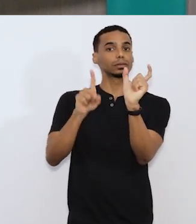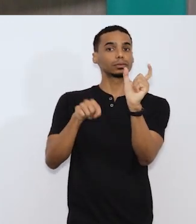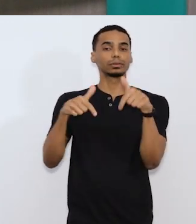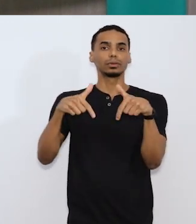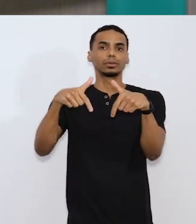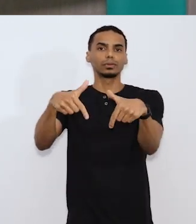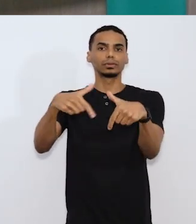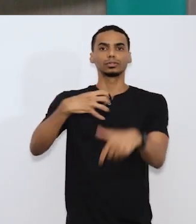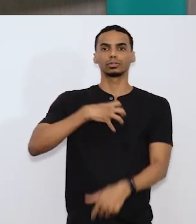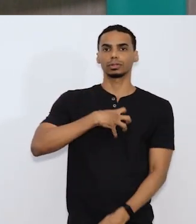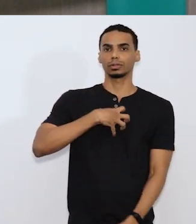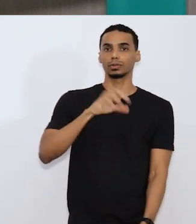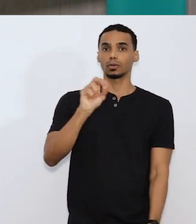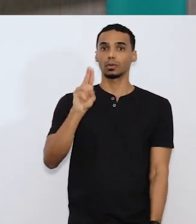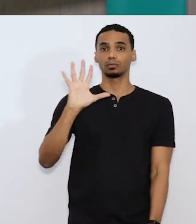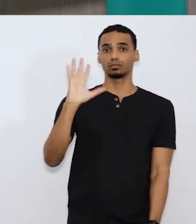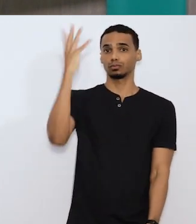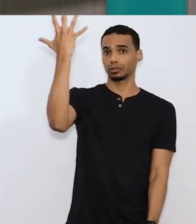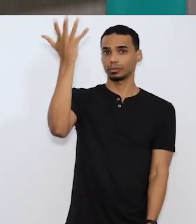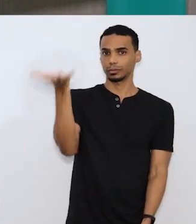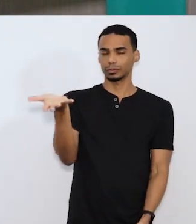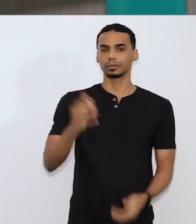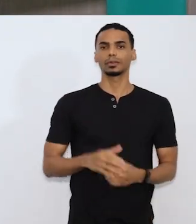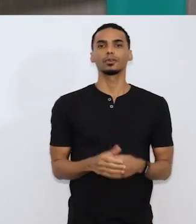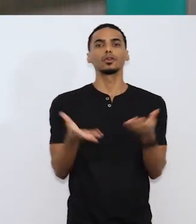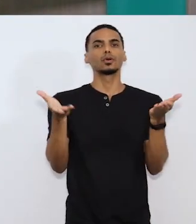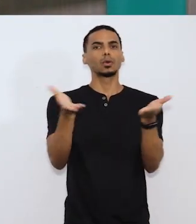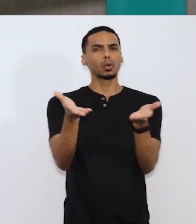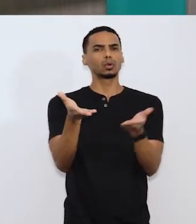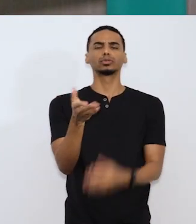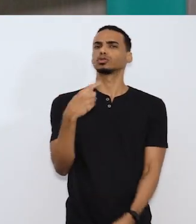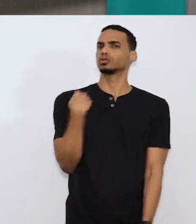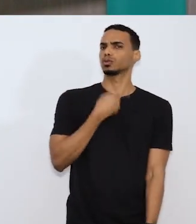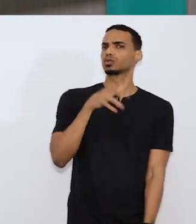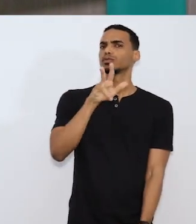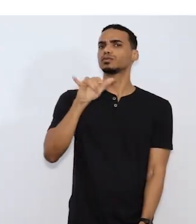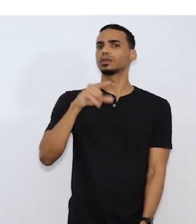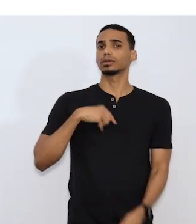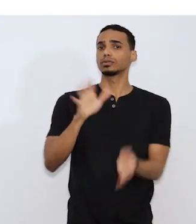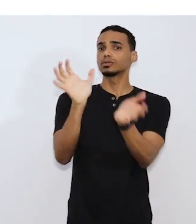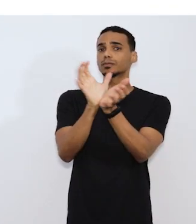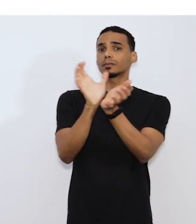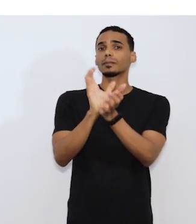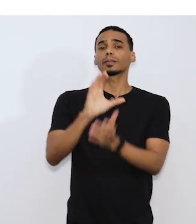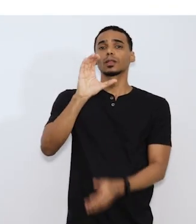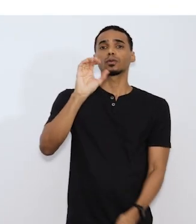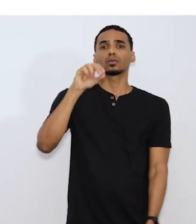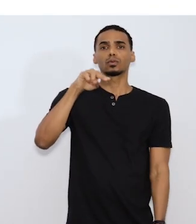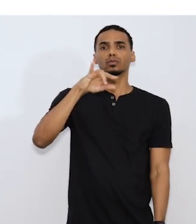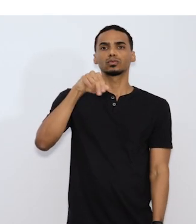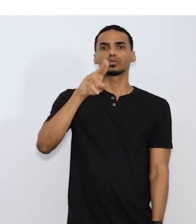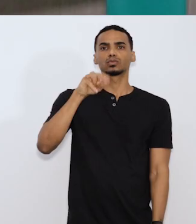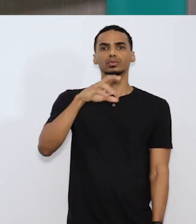ação, estado ou fenômeno da natureza. Hoje, nós vamos trabalhar com a classe das